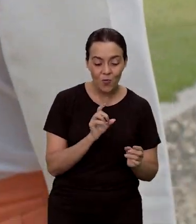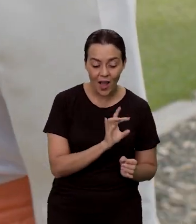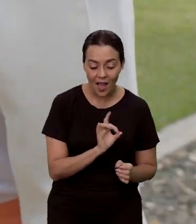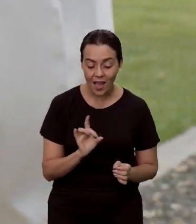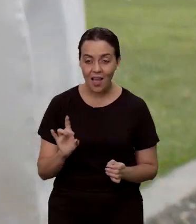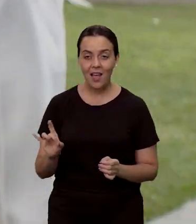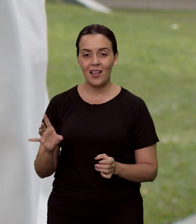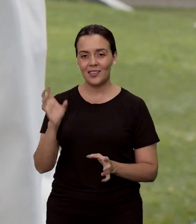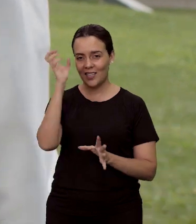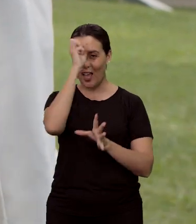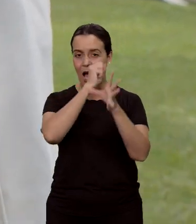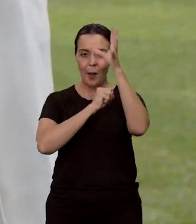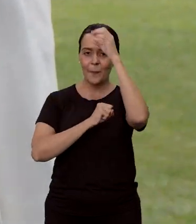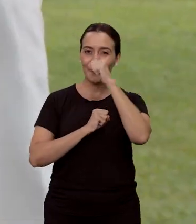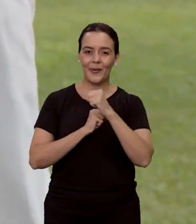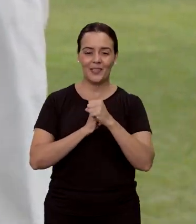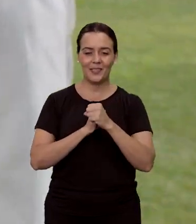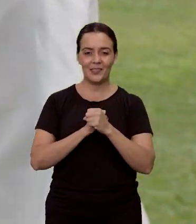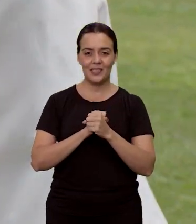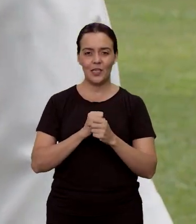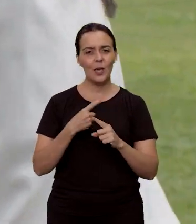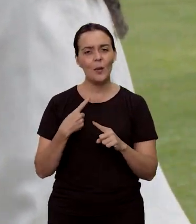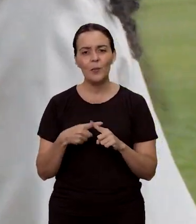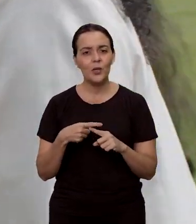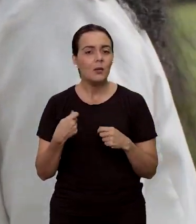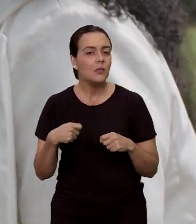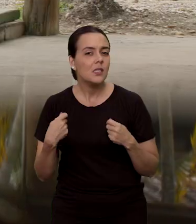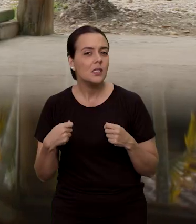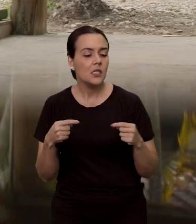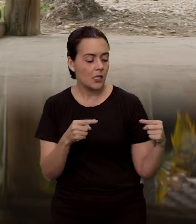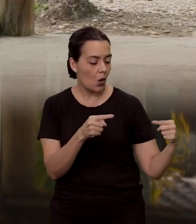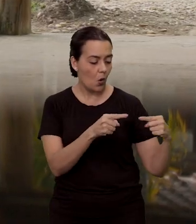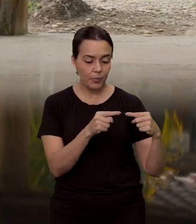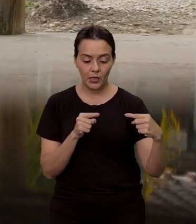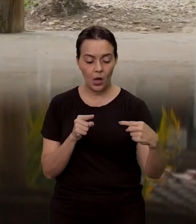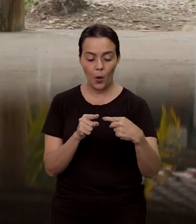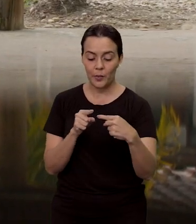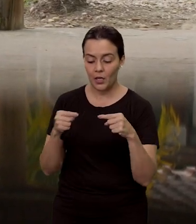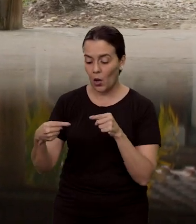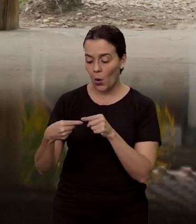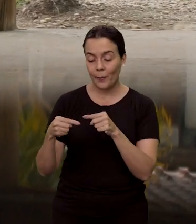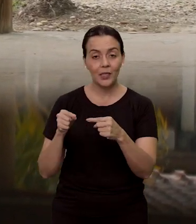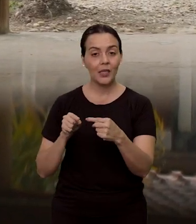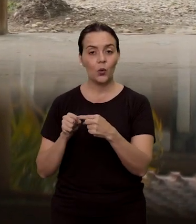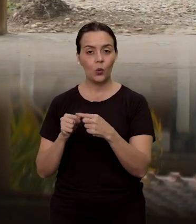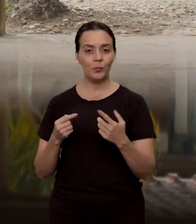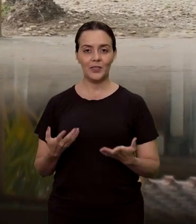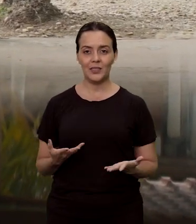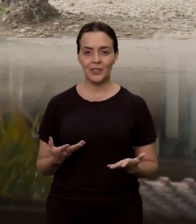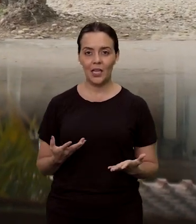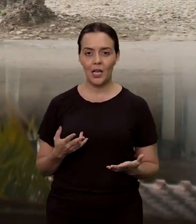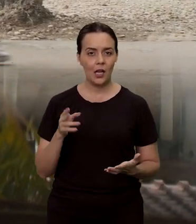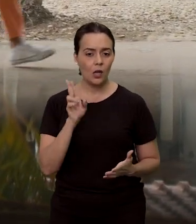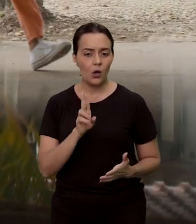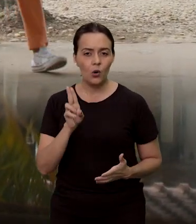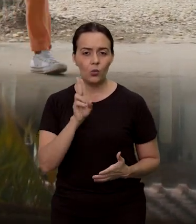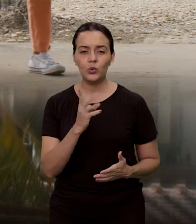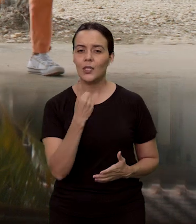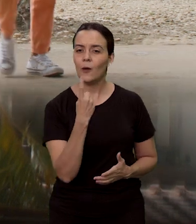proposição moriniana, que é de religar os saberes. Eu posso ir usando o mesmo